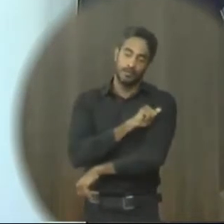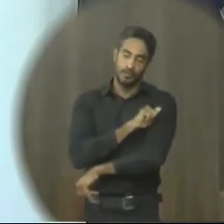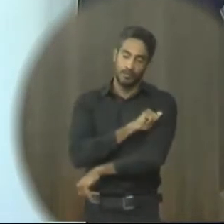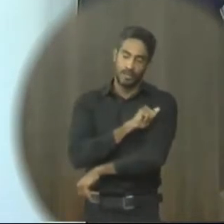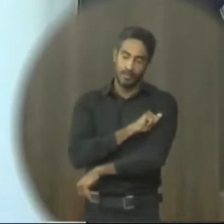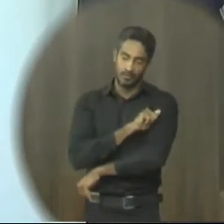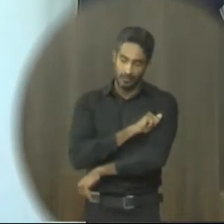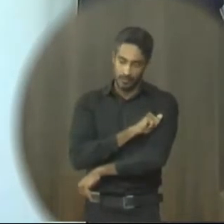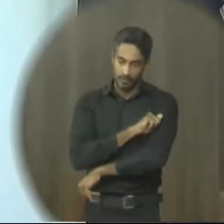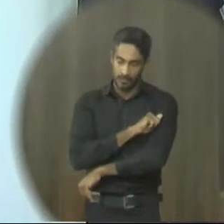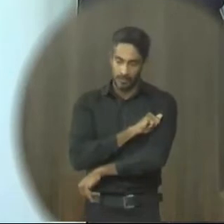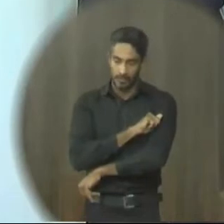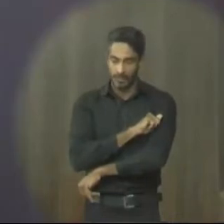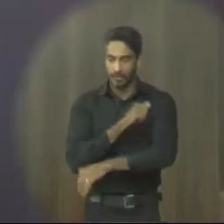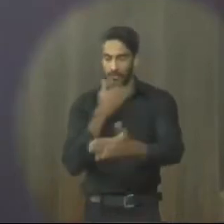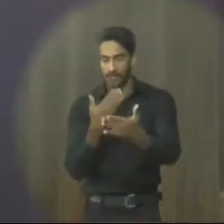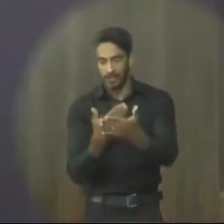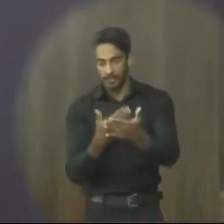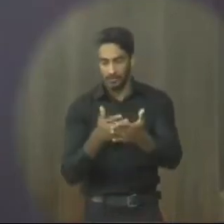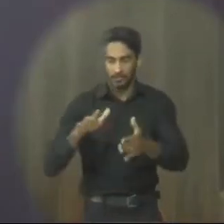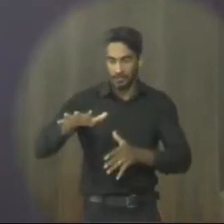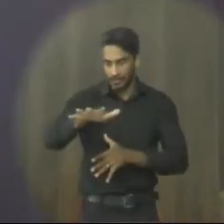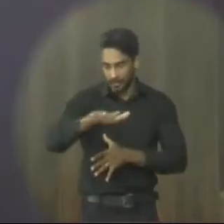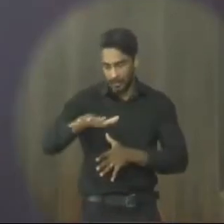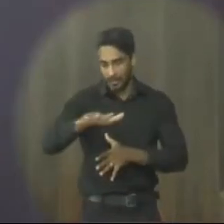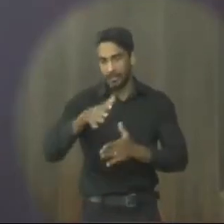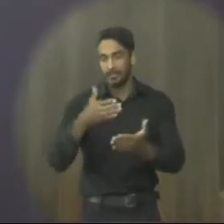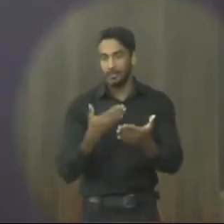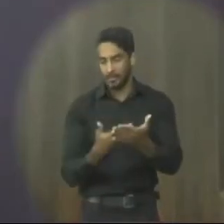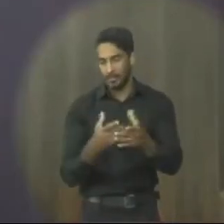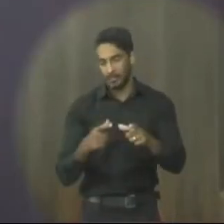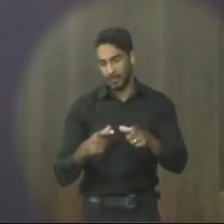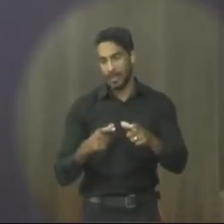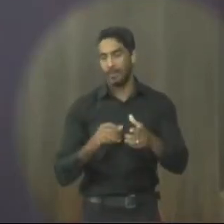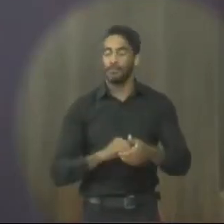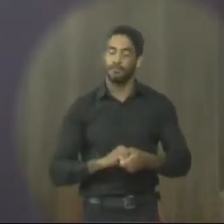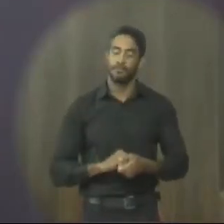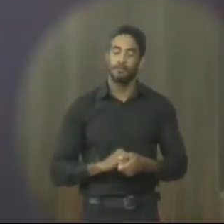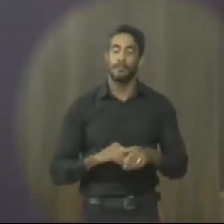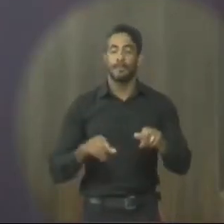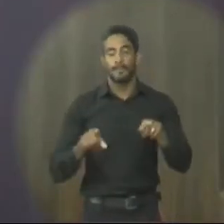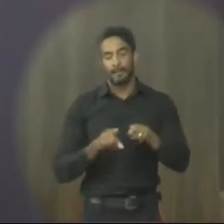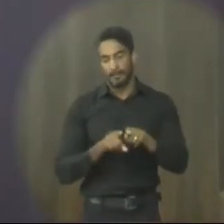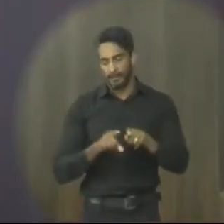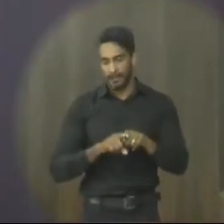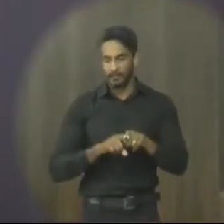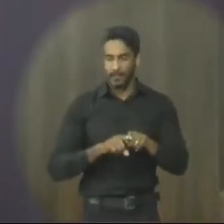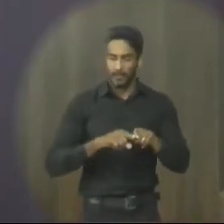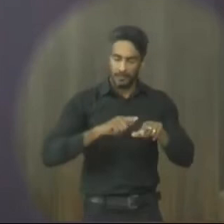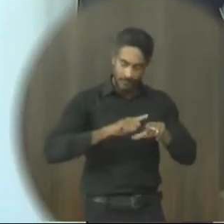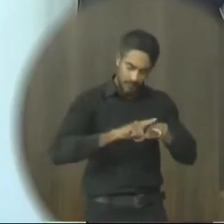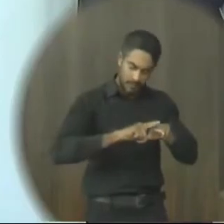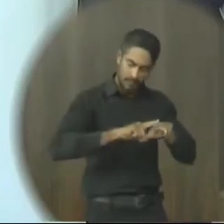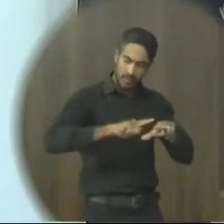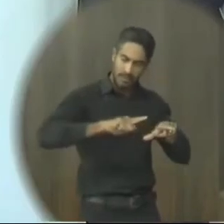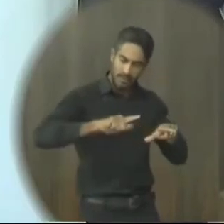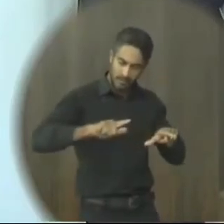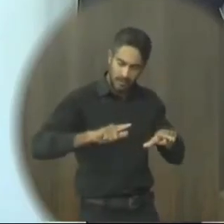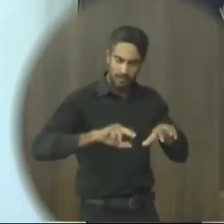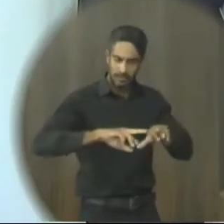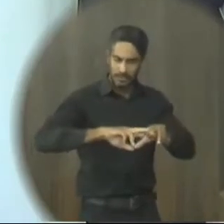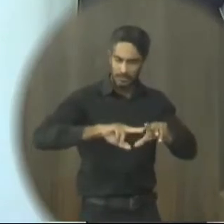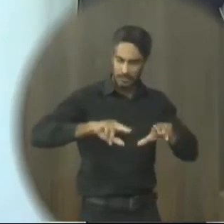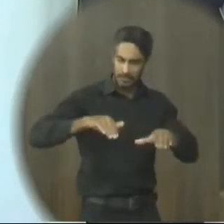que estudam ali. Então eu agradeço. É, você falou dos recapeamentos em diversas